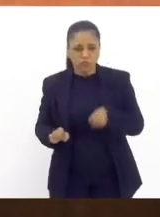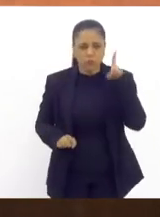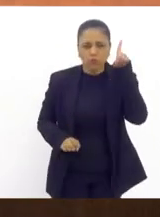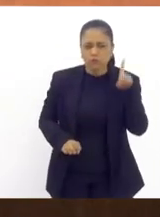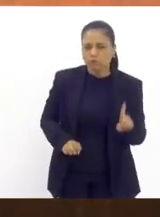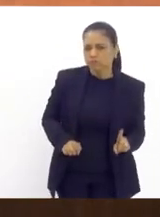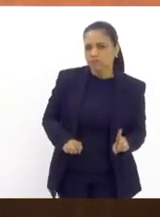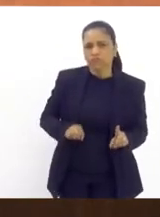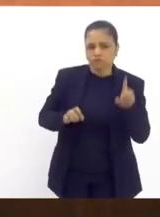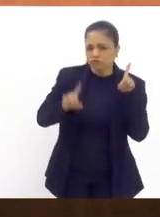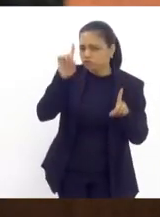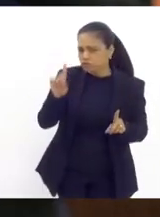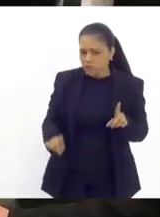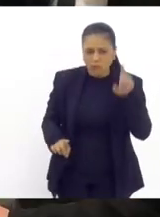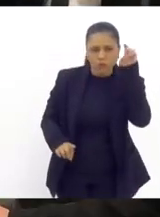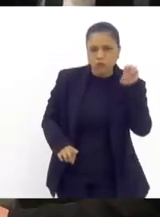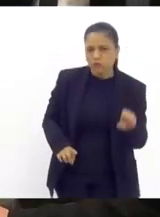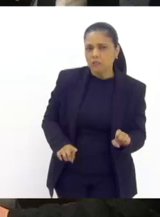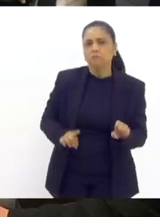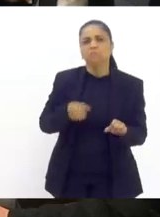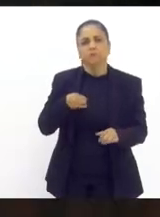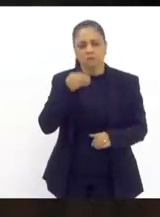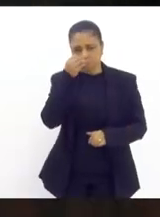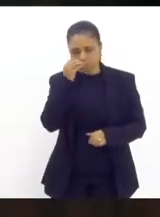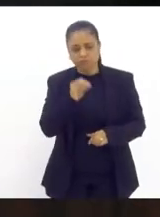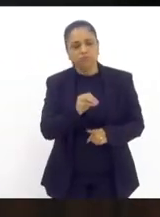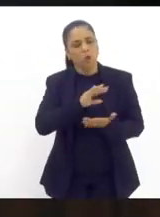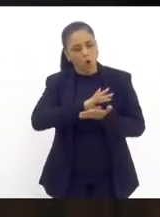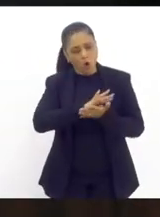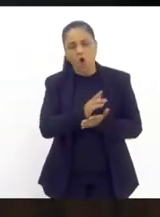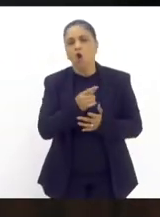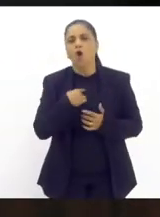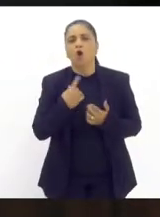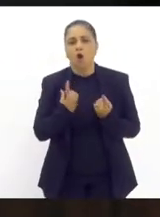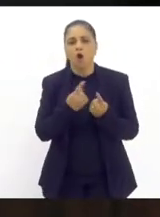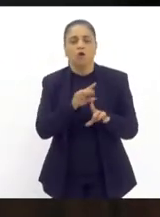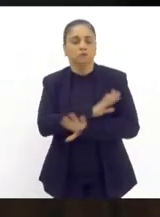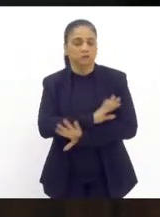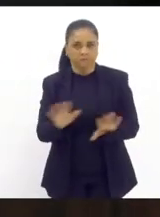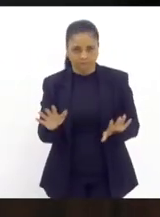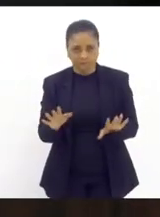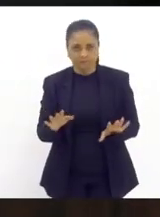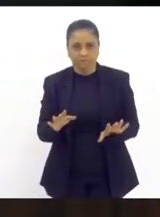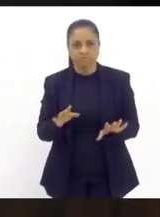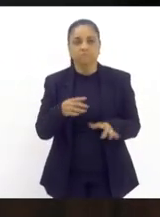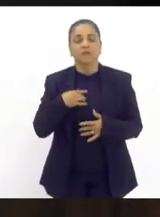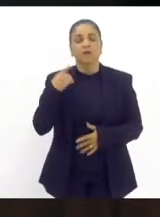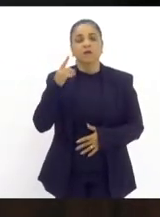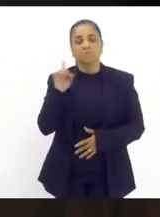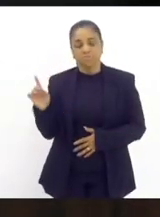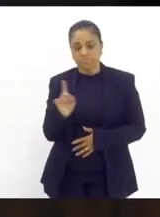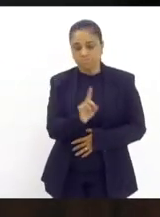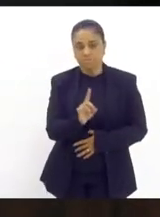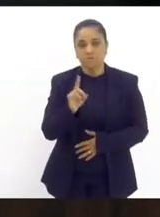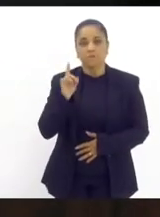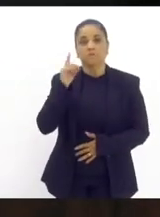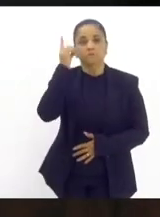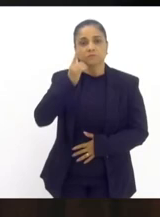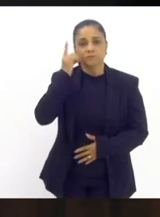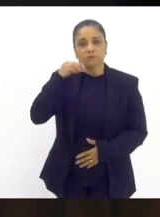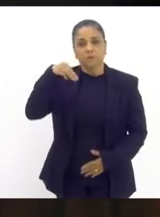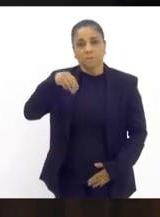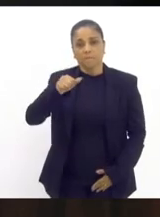repudiado sim e o nome da deputada Marta Rocha também é muito presente forte porque foi uma das que